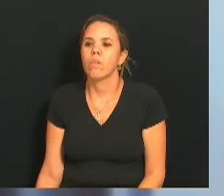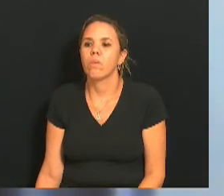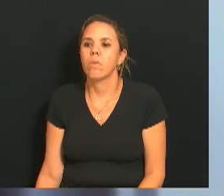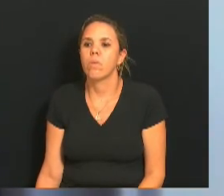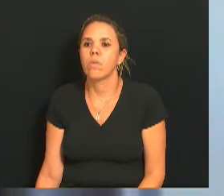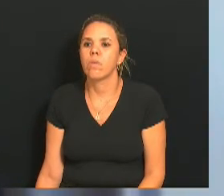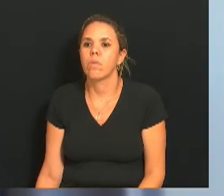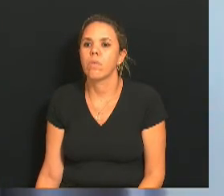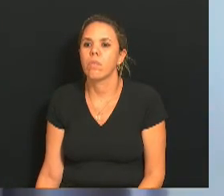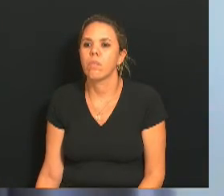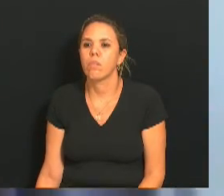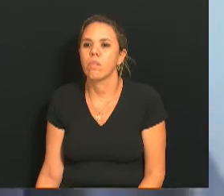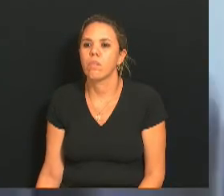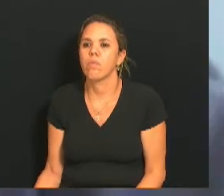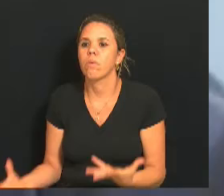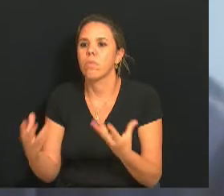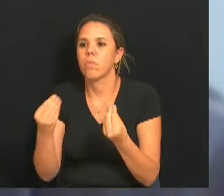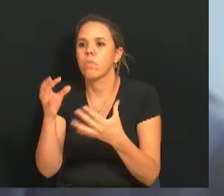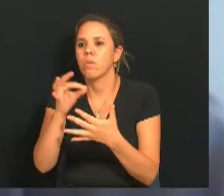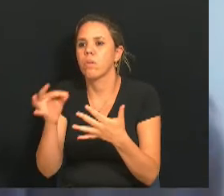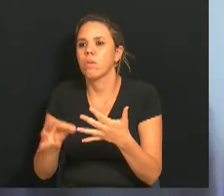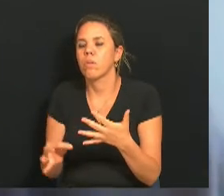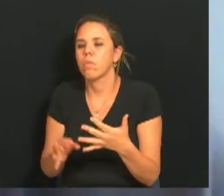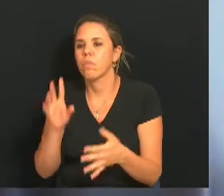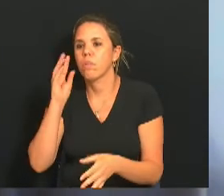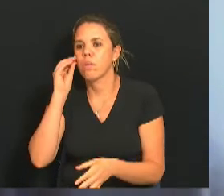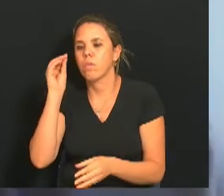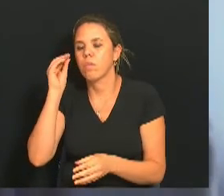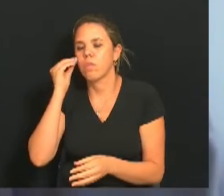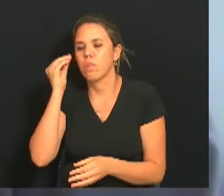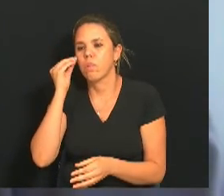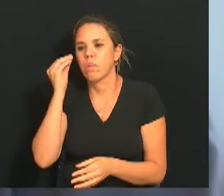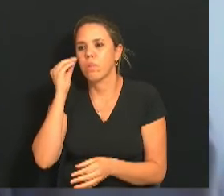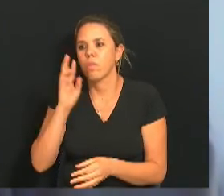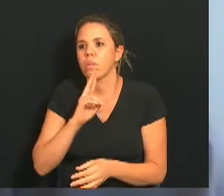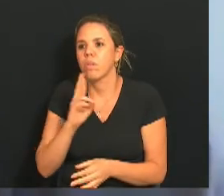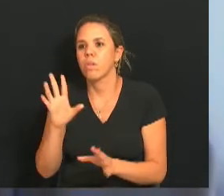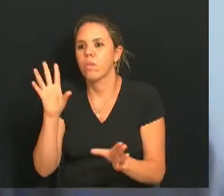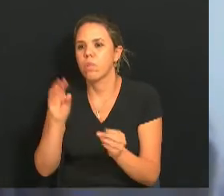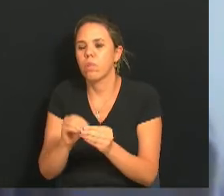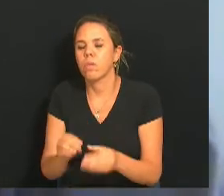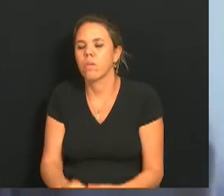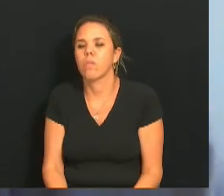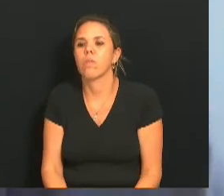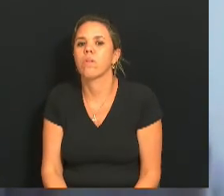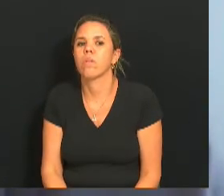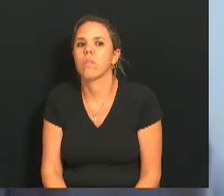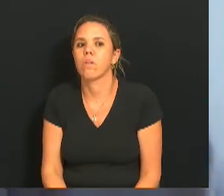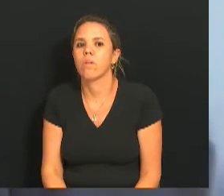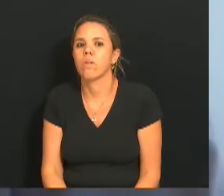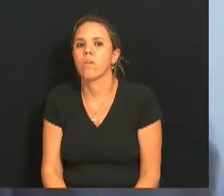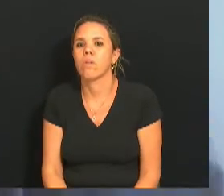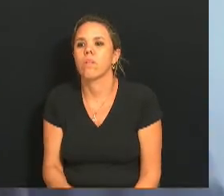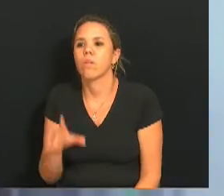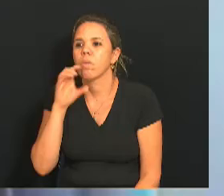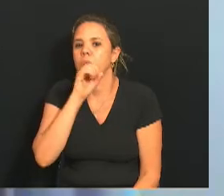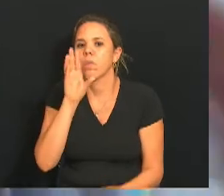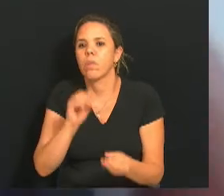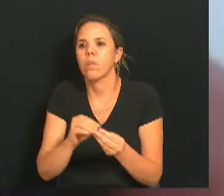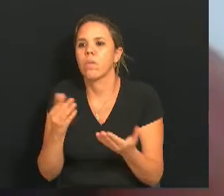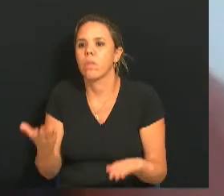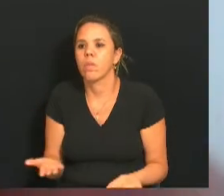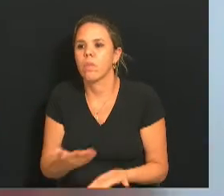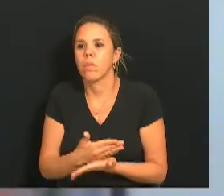Foram muitas questões, então eu vou tentar organizar aqui para ser bem rápido e vou